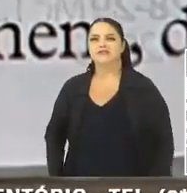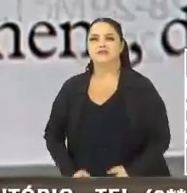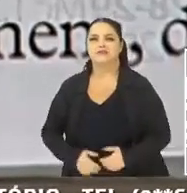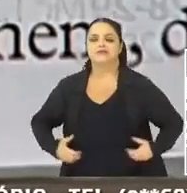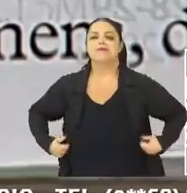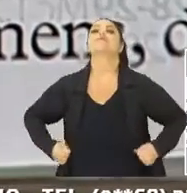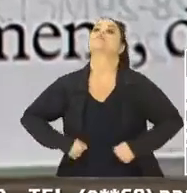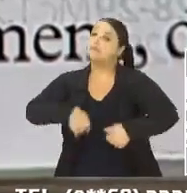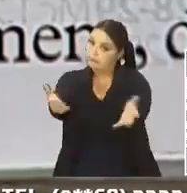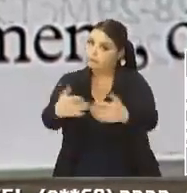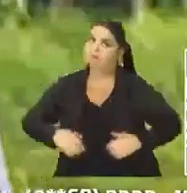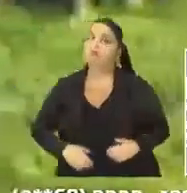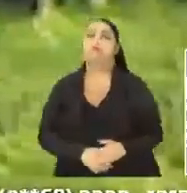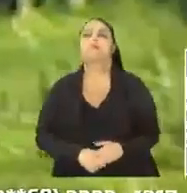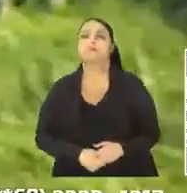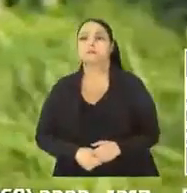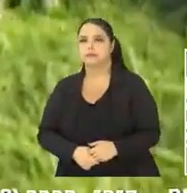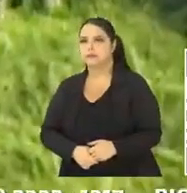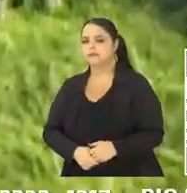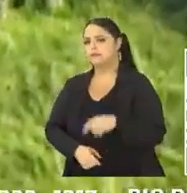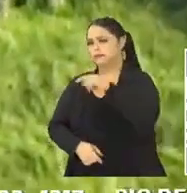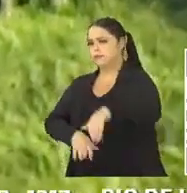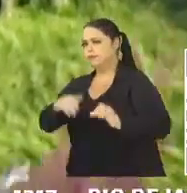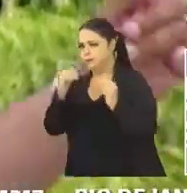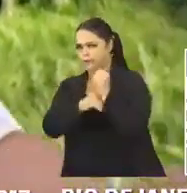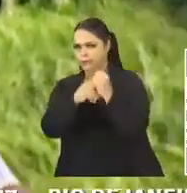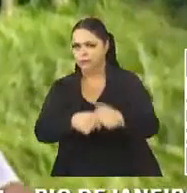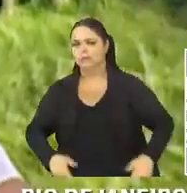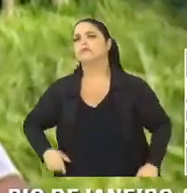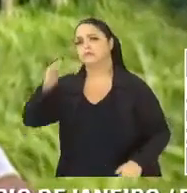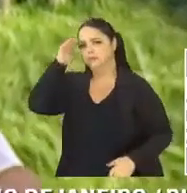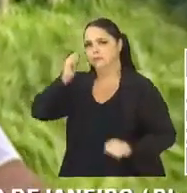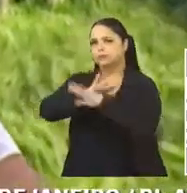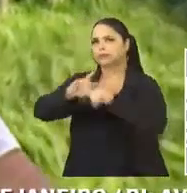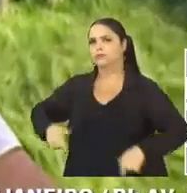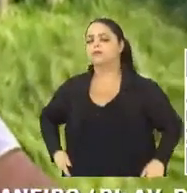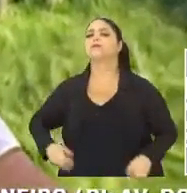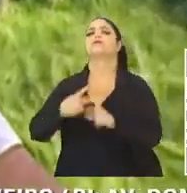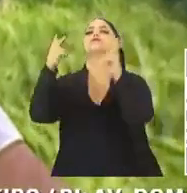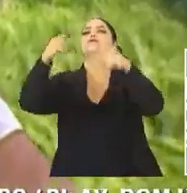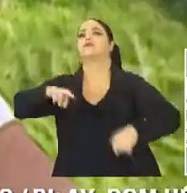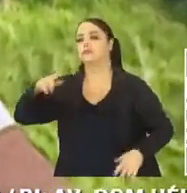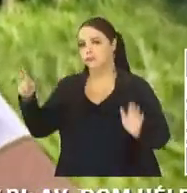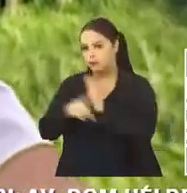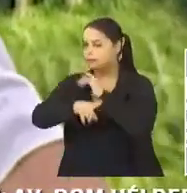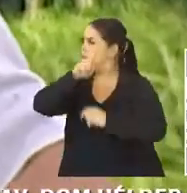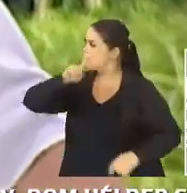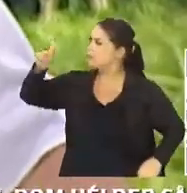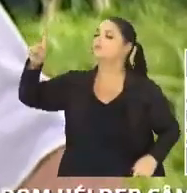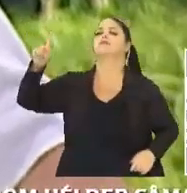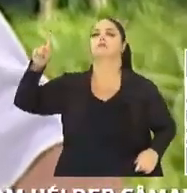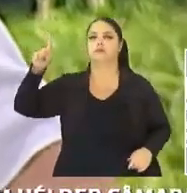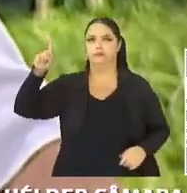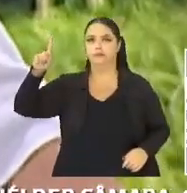é isso. O segredo é entender que a vitória pertence a